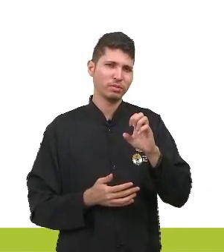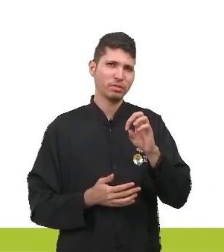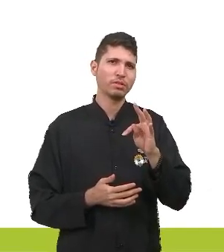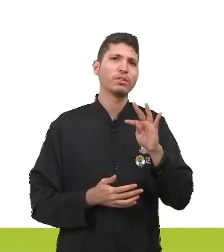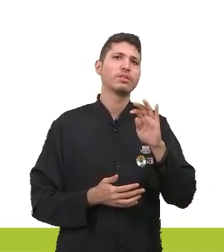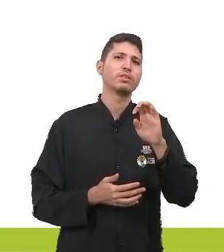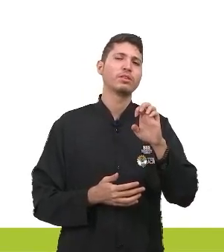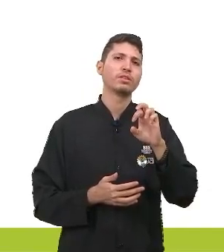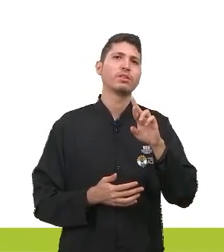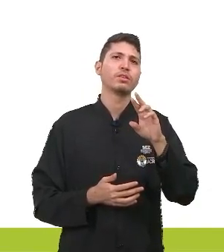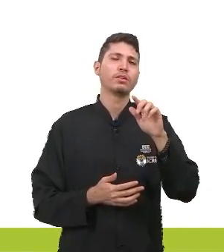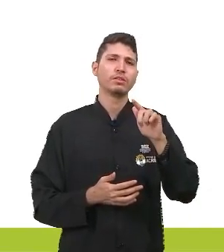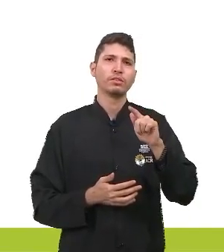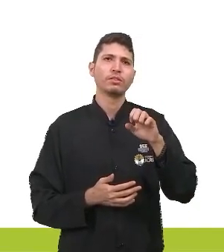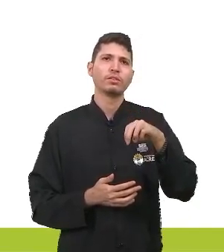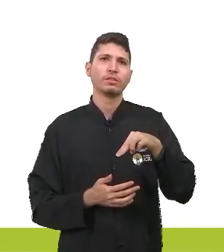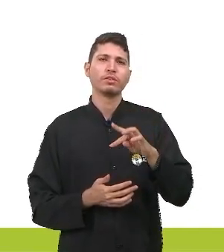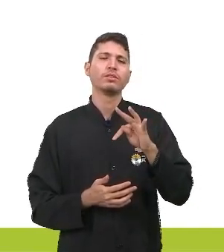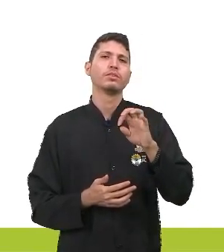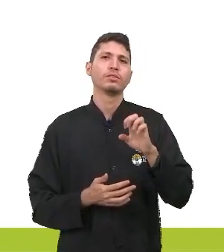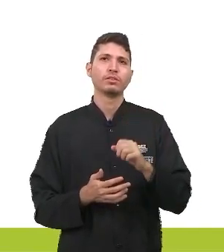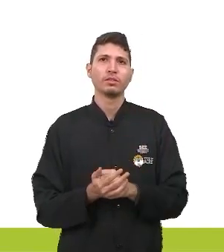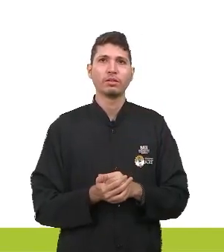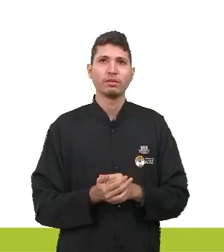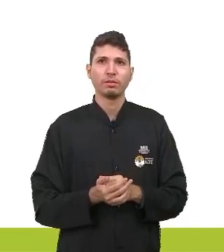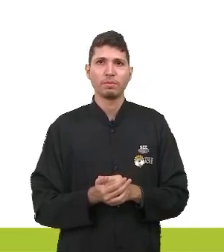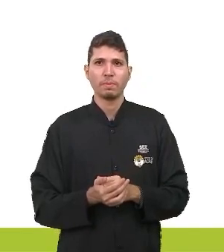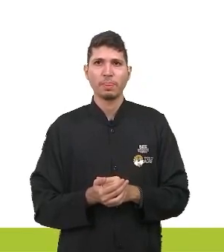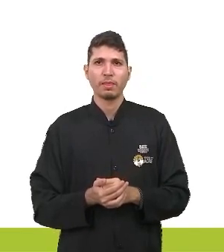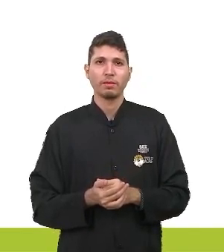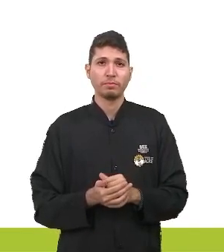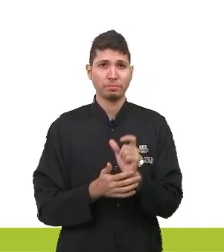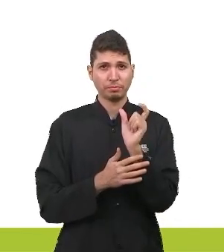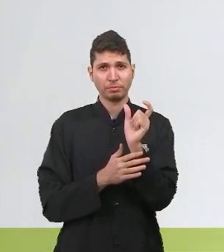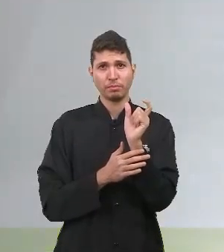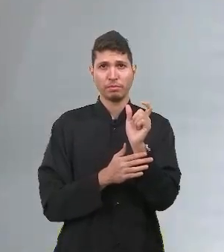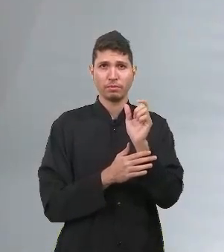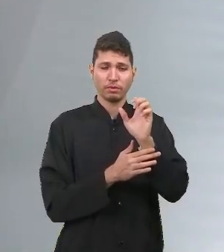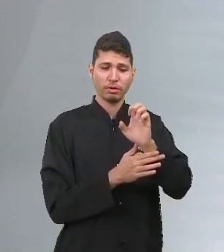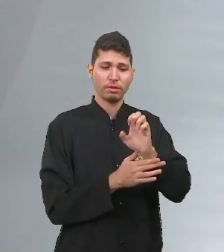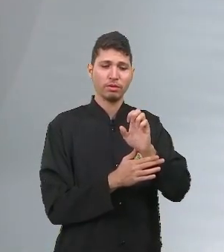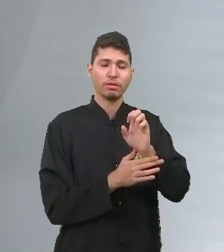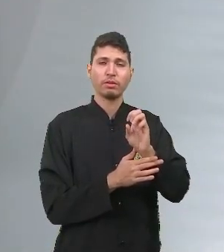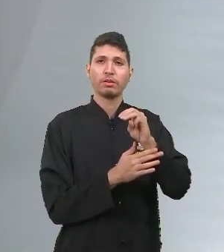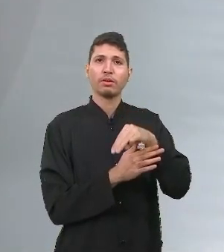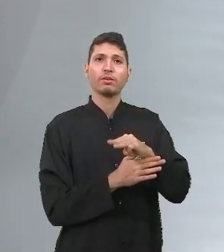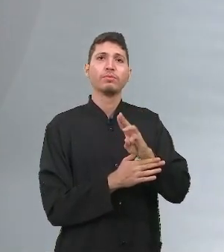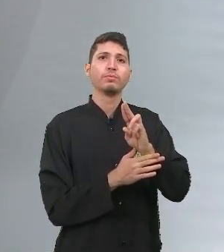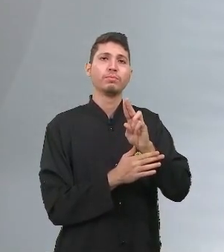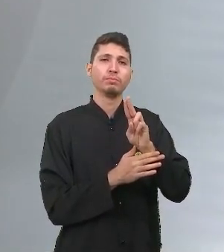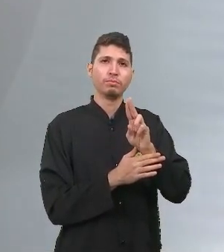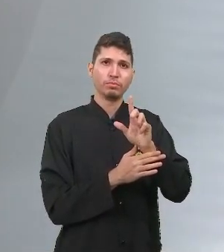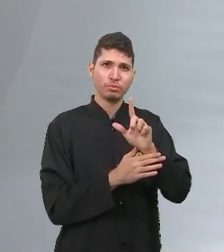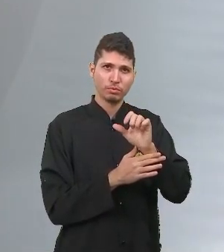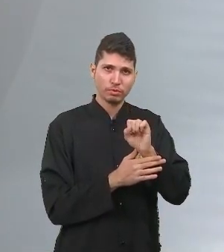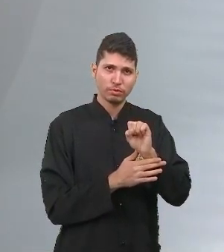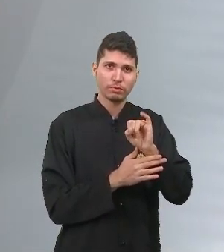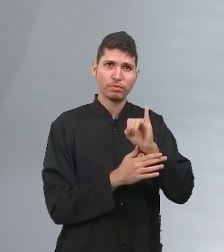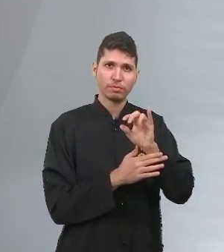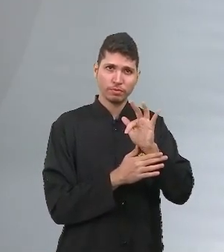professor, o que é emulsificar mesmo? Emulsificar não é separar os lipídios do resto do